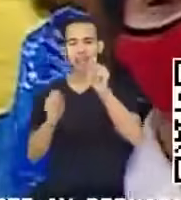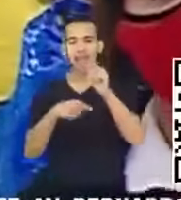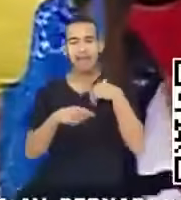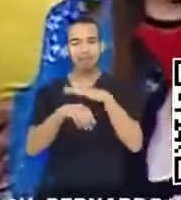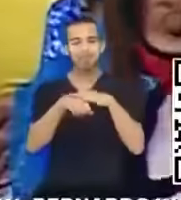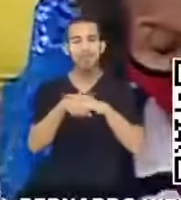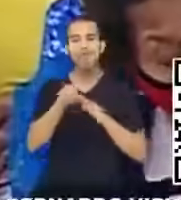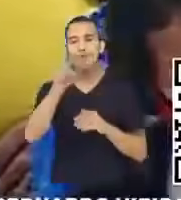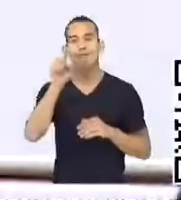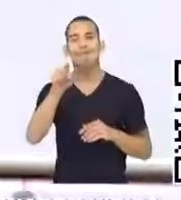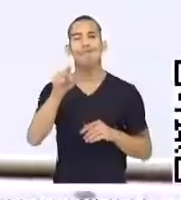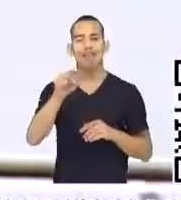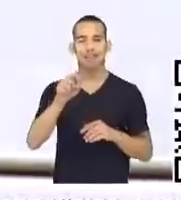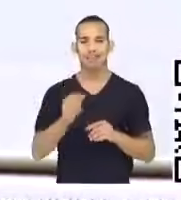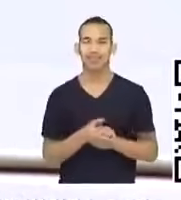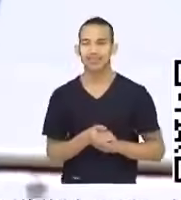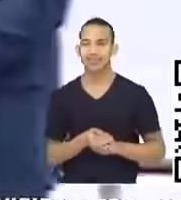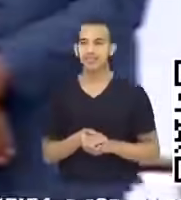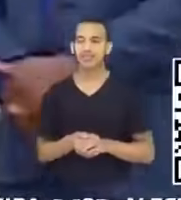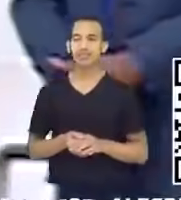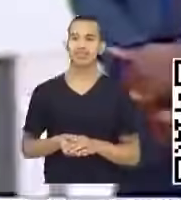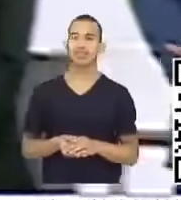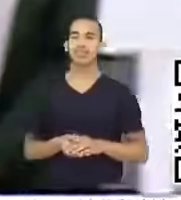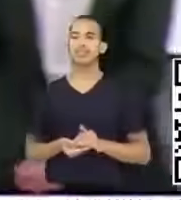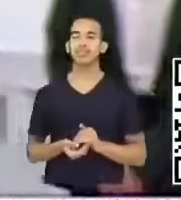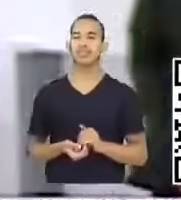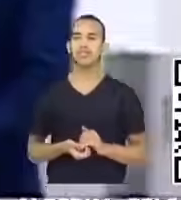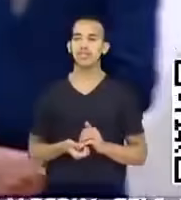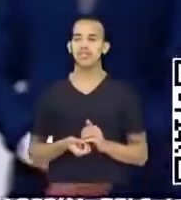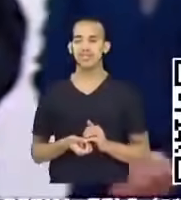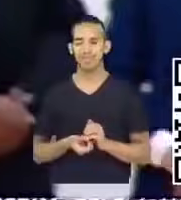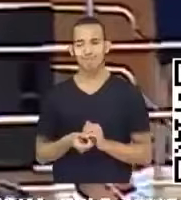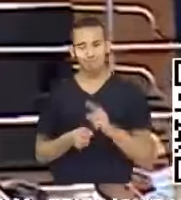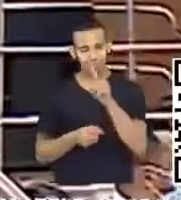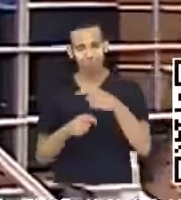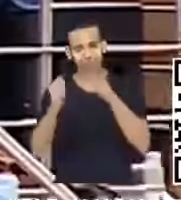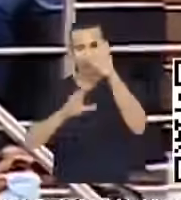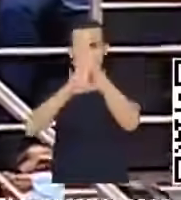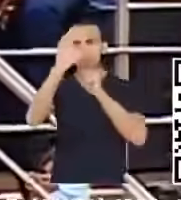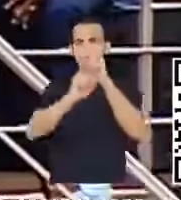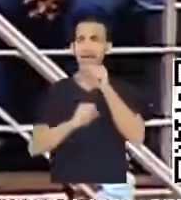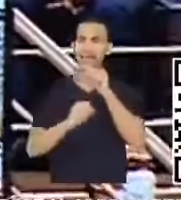com ele para ele e aprenda a igreja